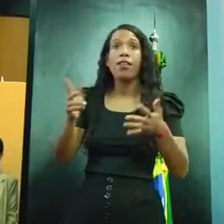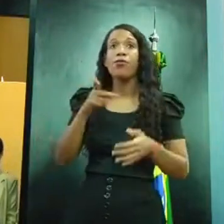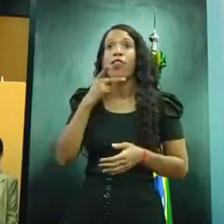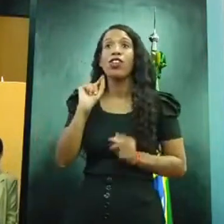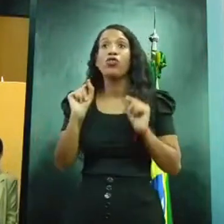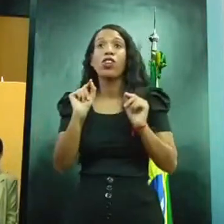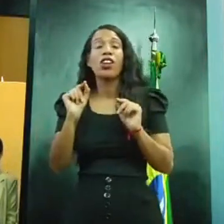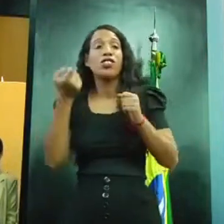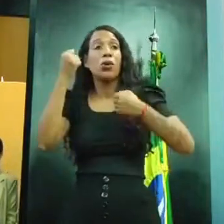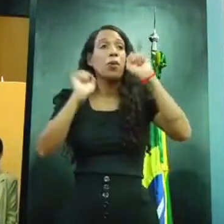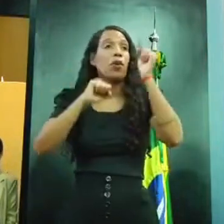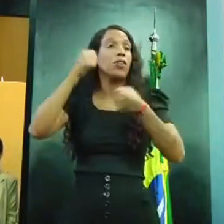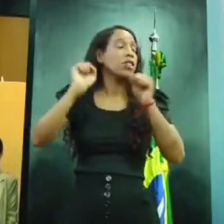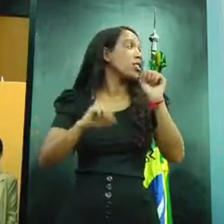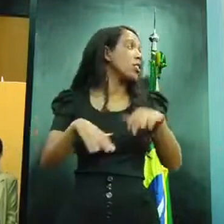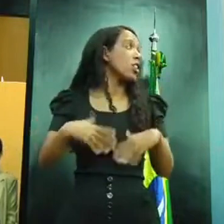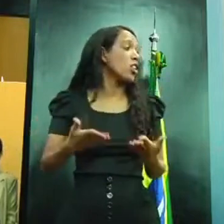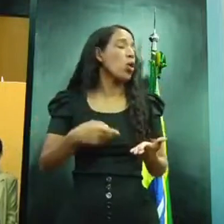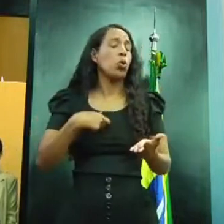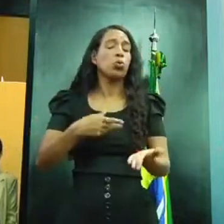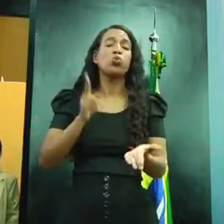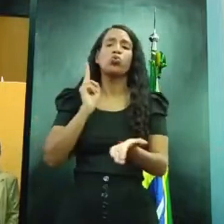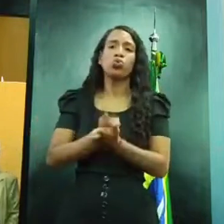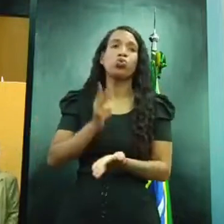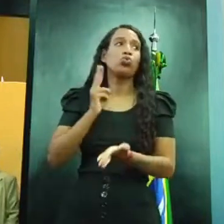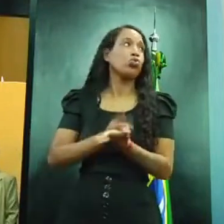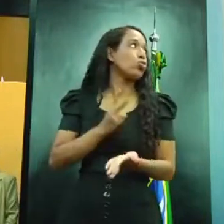indústria sem falar de inovação. Por isso eu insisti também